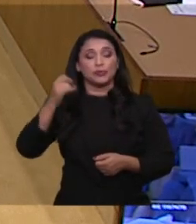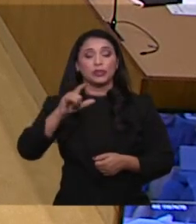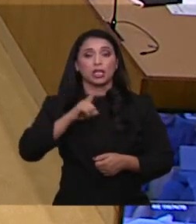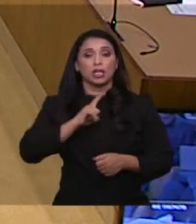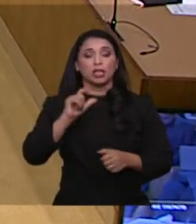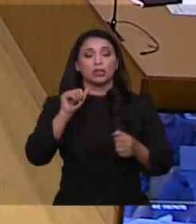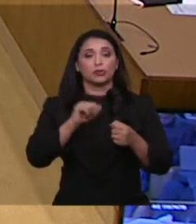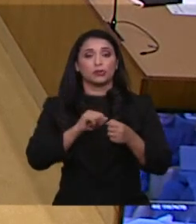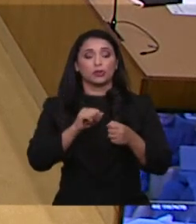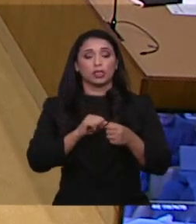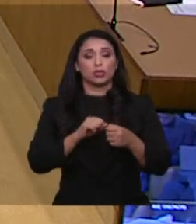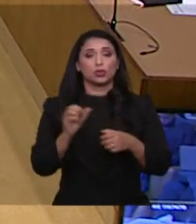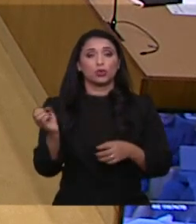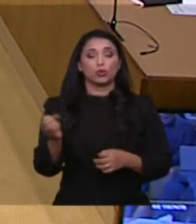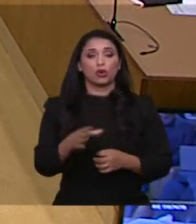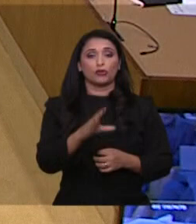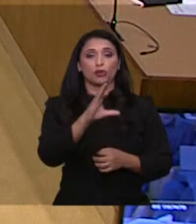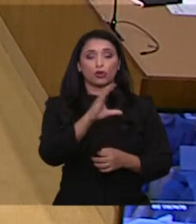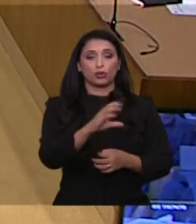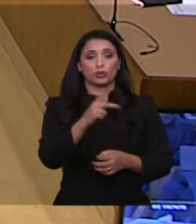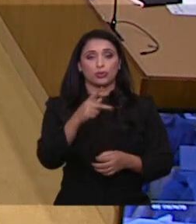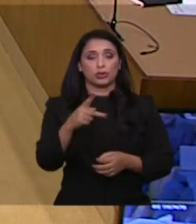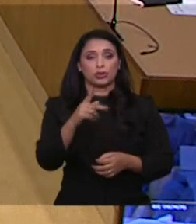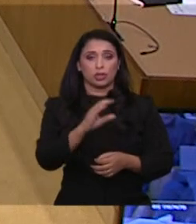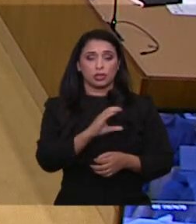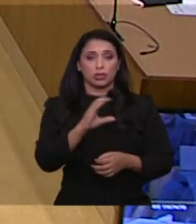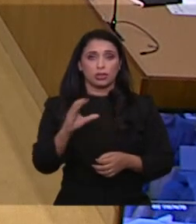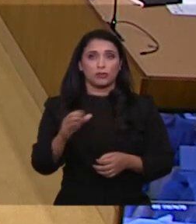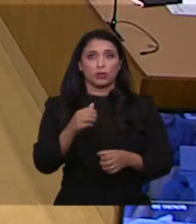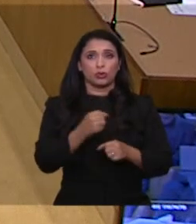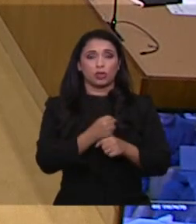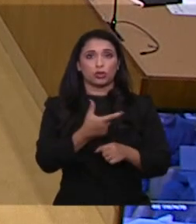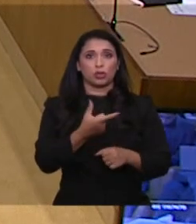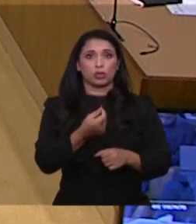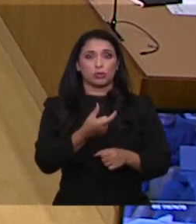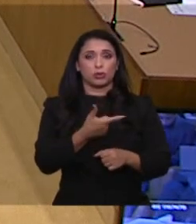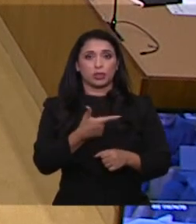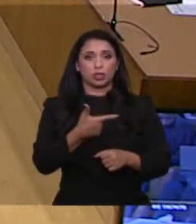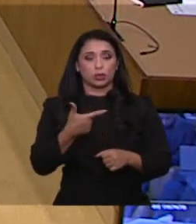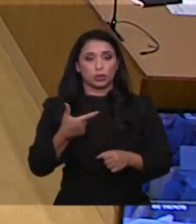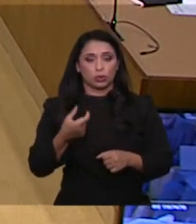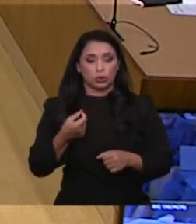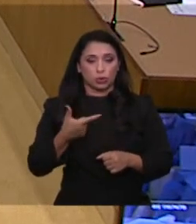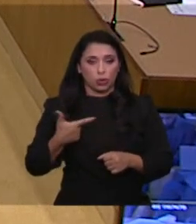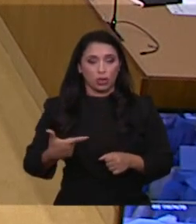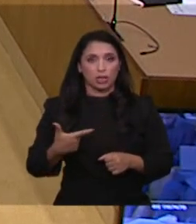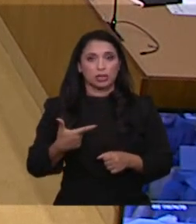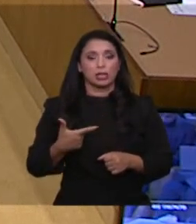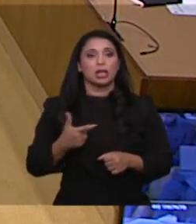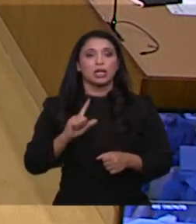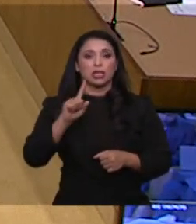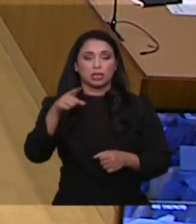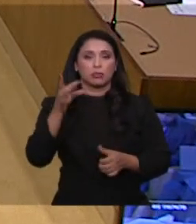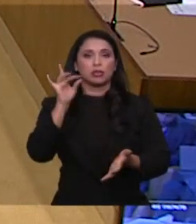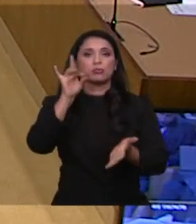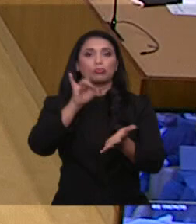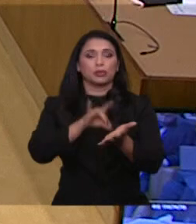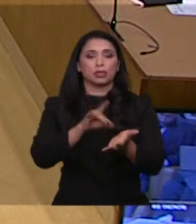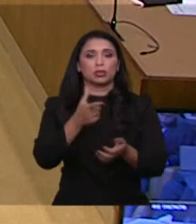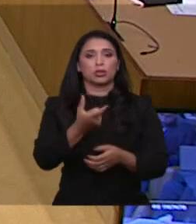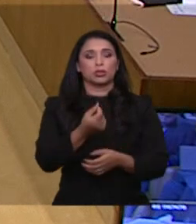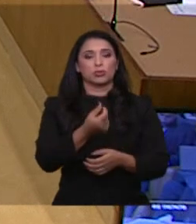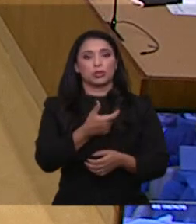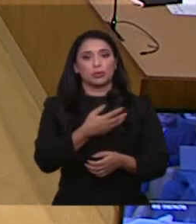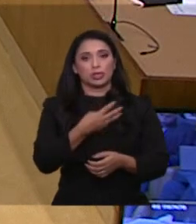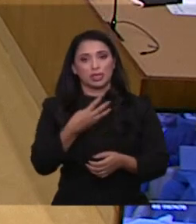elaborado o novo código e sancionado em 2002, para entrar em vigor em janeiro de 2003, tive a oportunidade